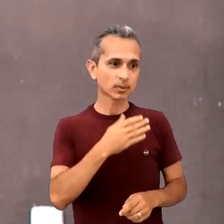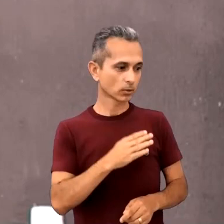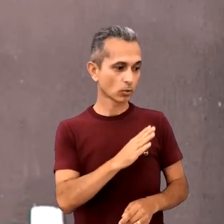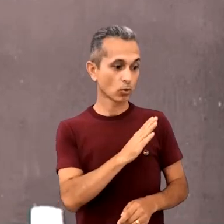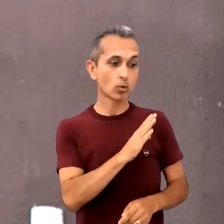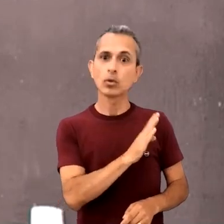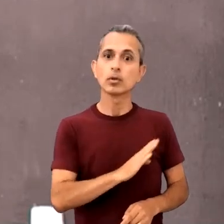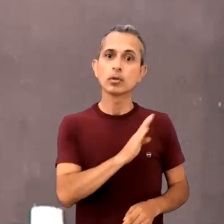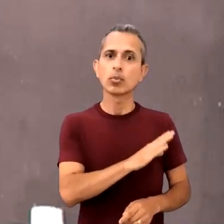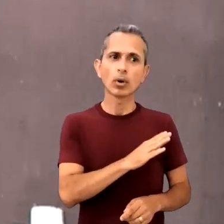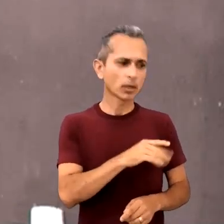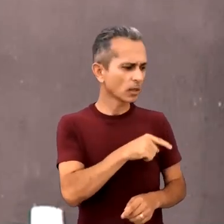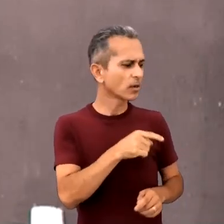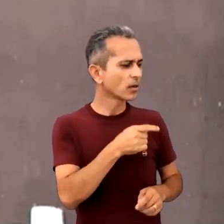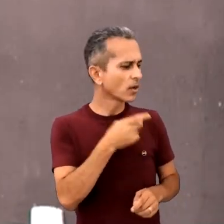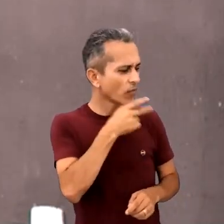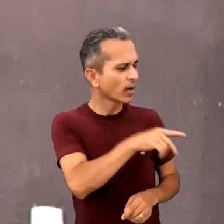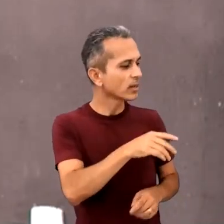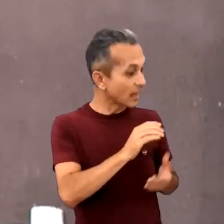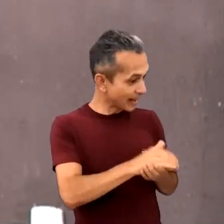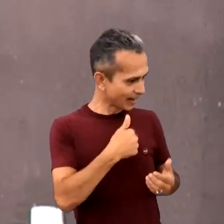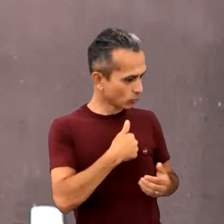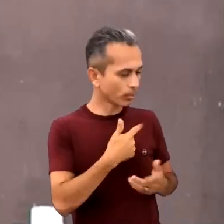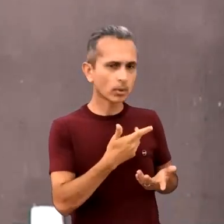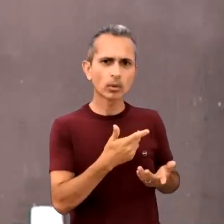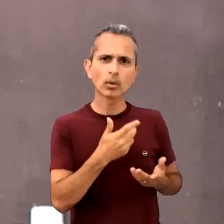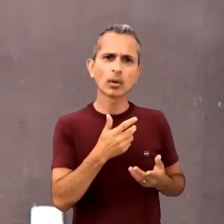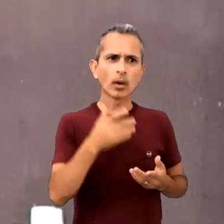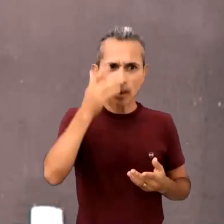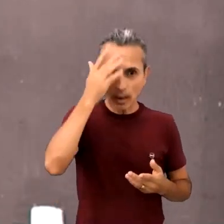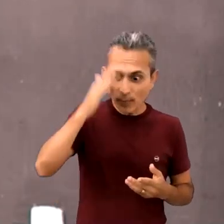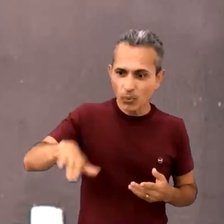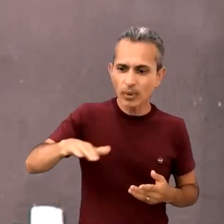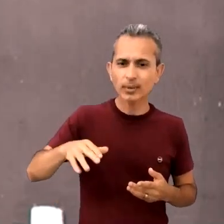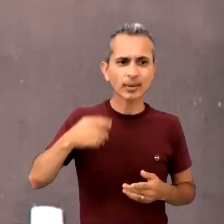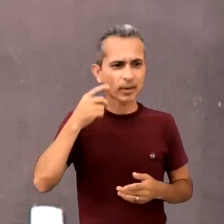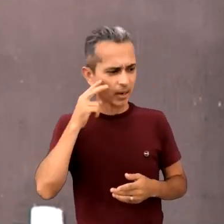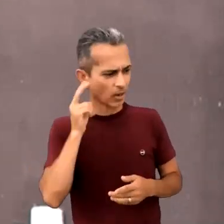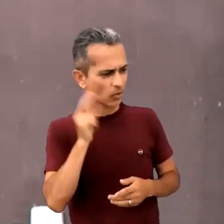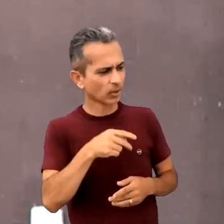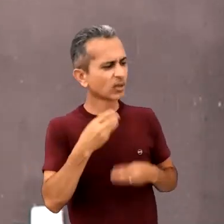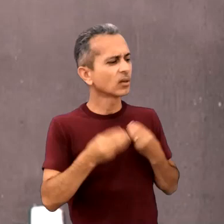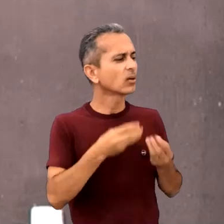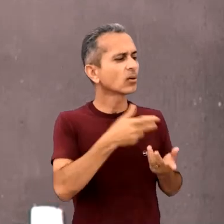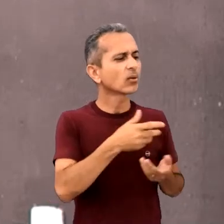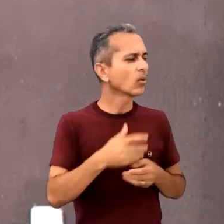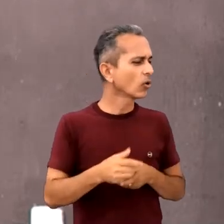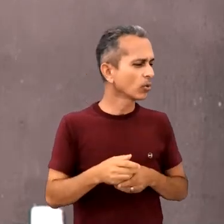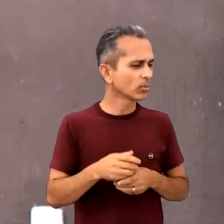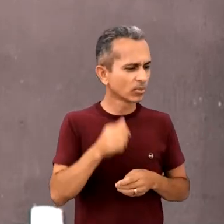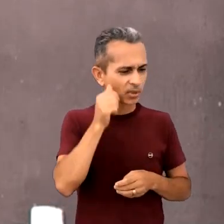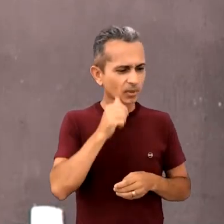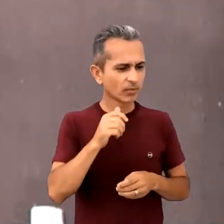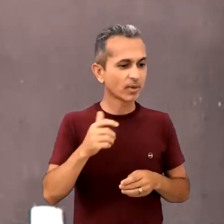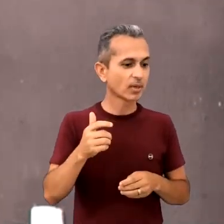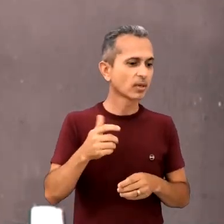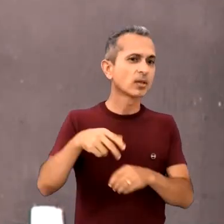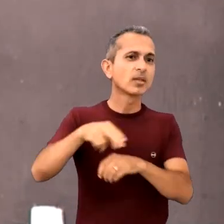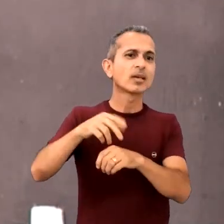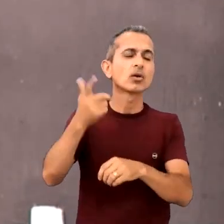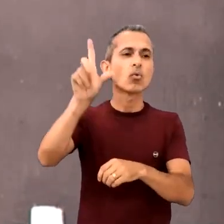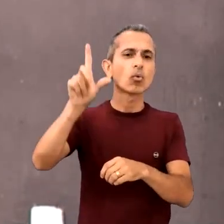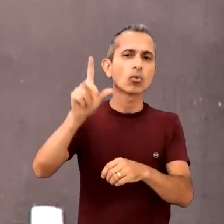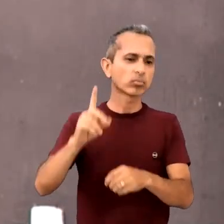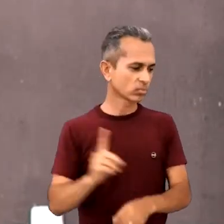comigo. Ela me diz, que negócio é esse? A mulher vem de outra nação e chega para o cara, para um dos ricos da cidade e diz assim,